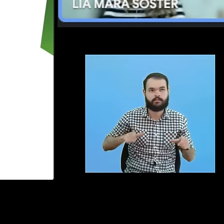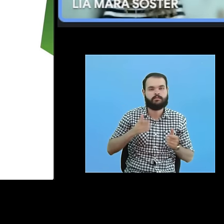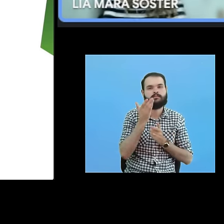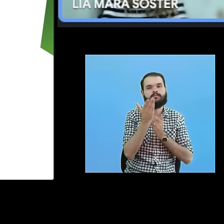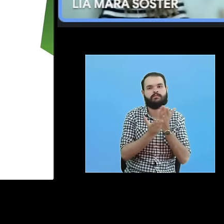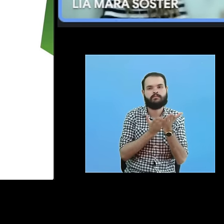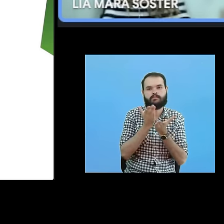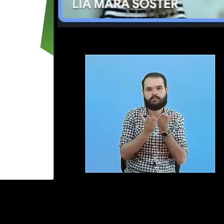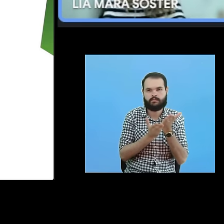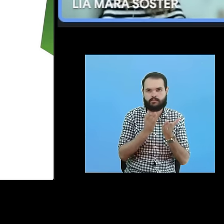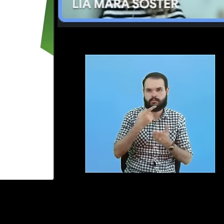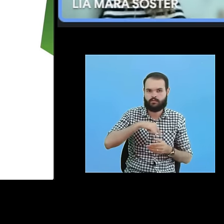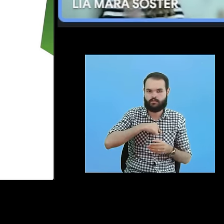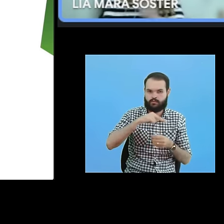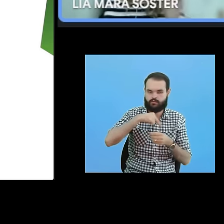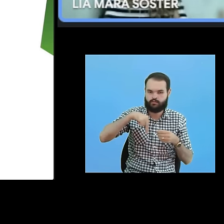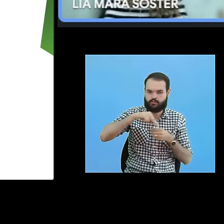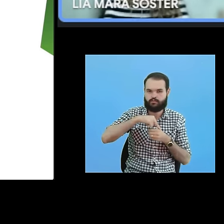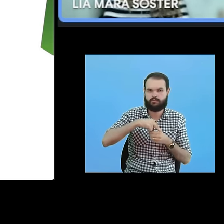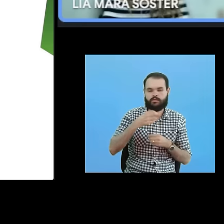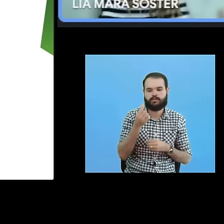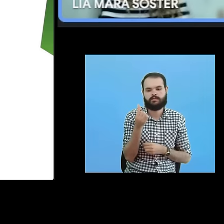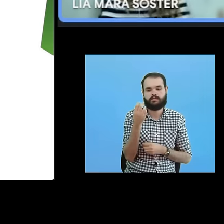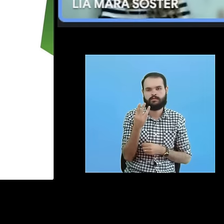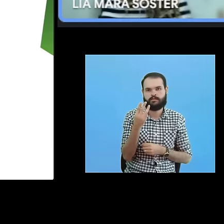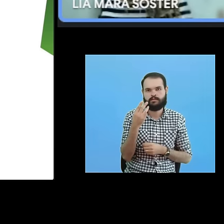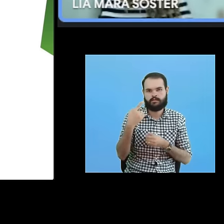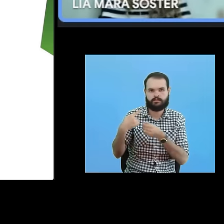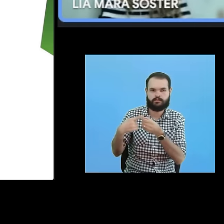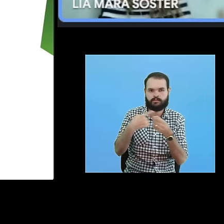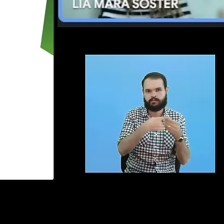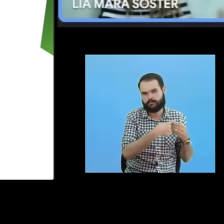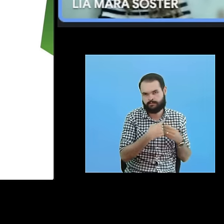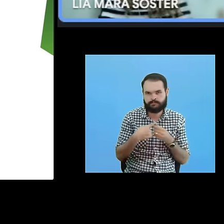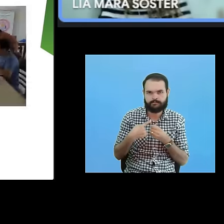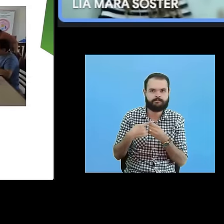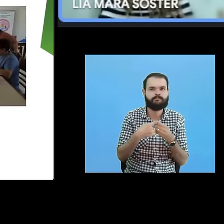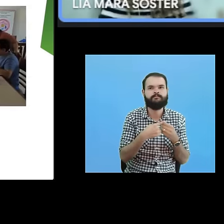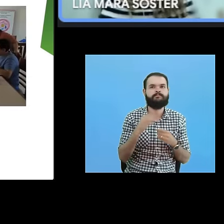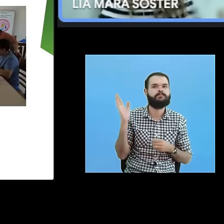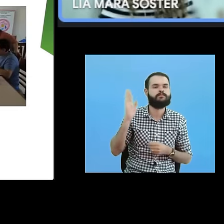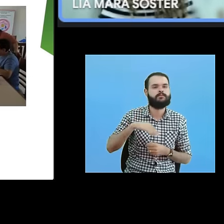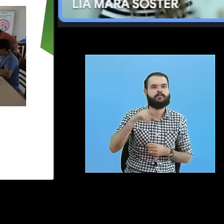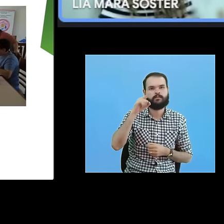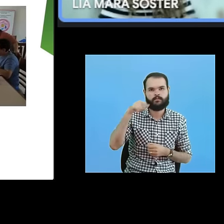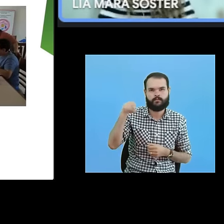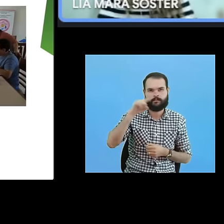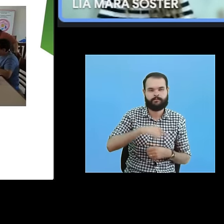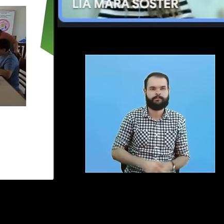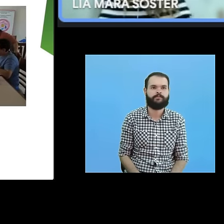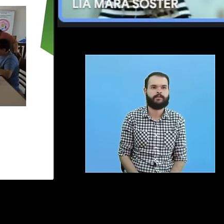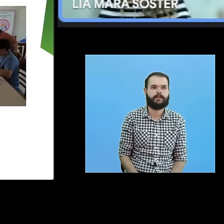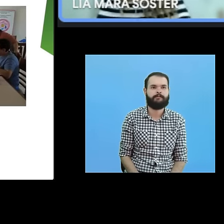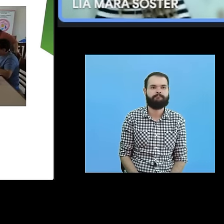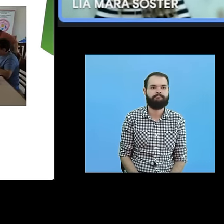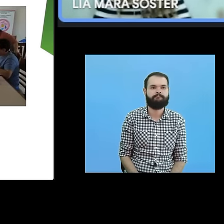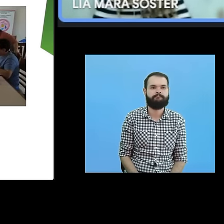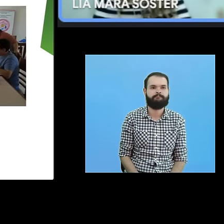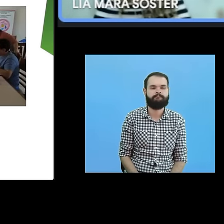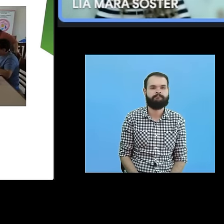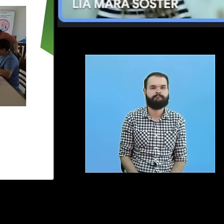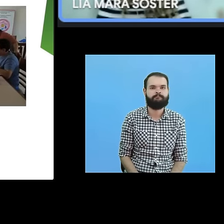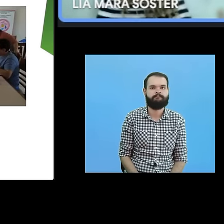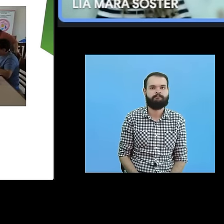atendidas pelo nosso núcleo, né? Esses 63 municípios que eu trouxe para vocês. Então, aqui nós